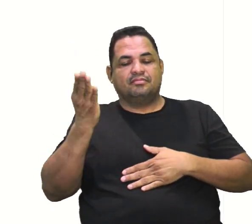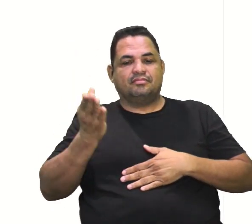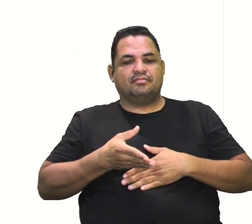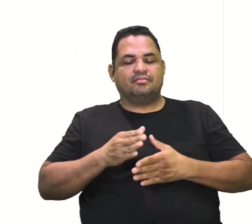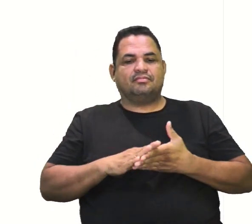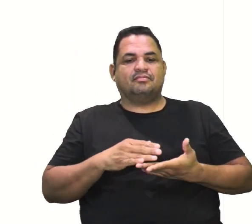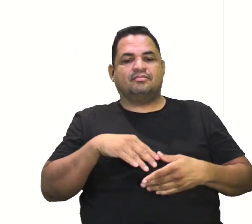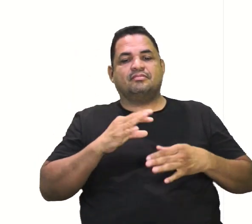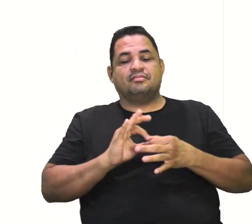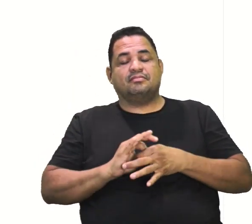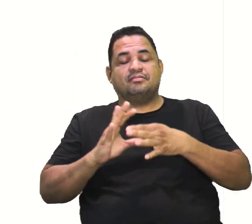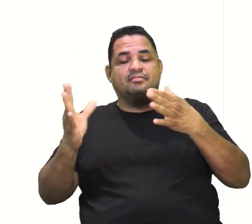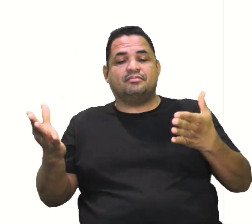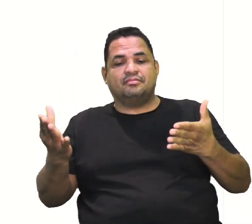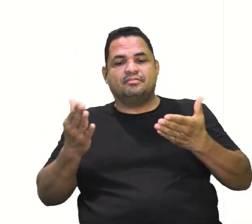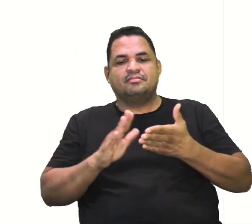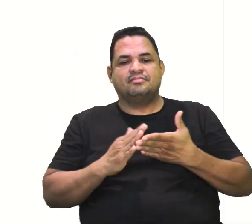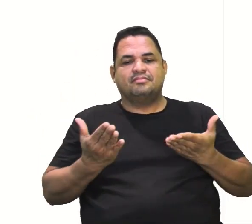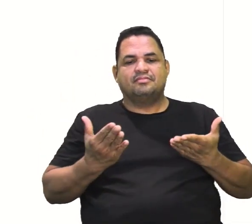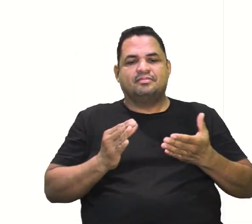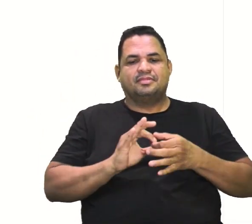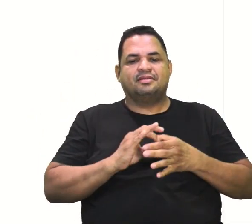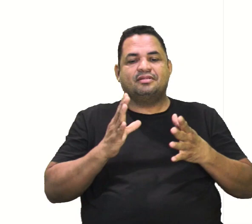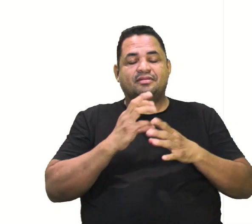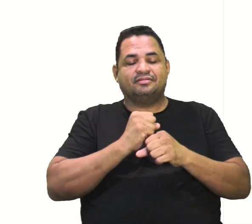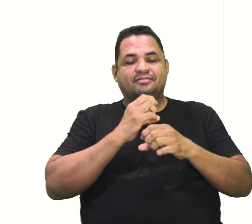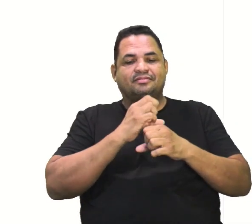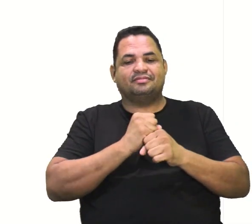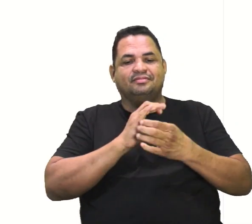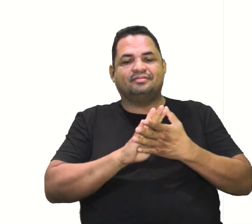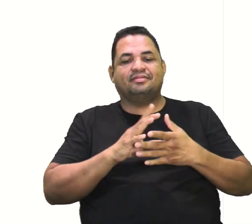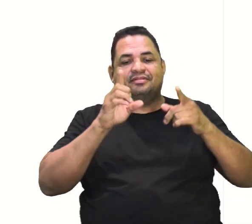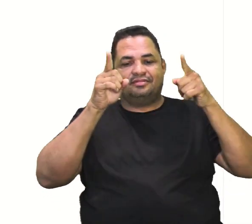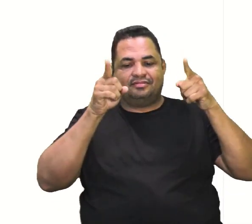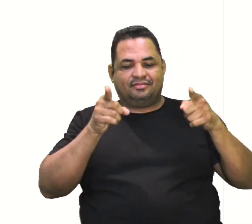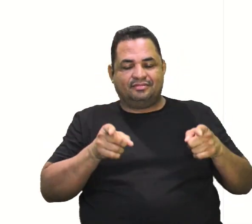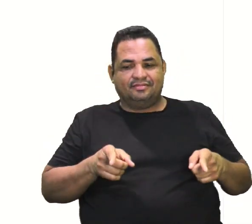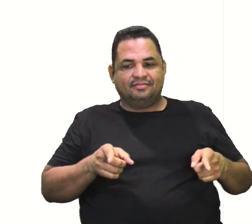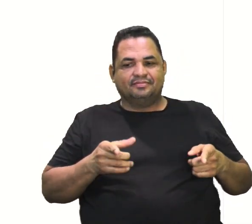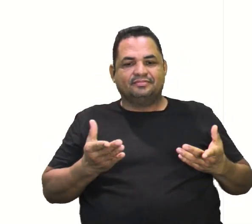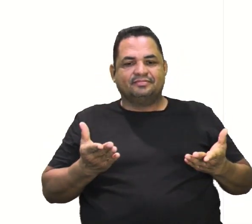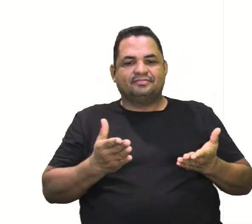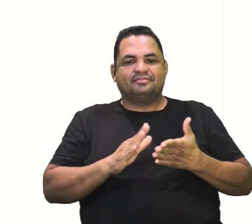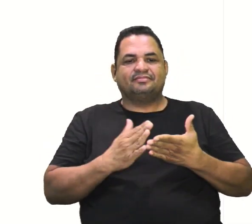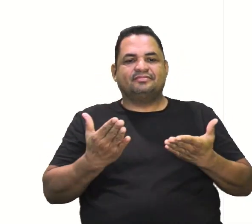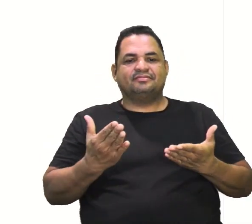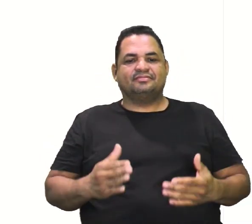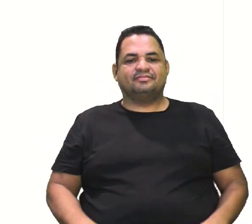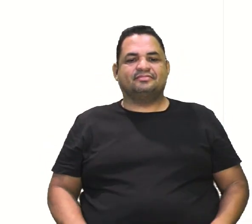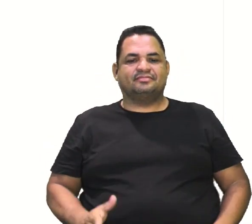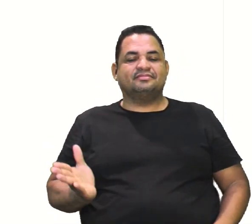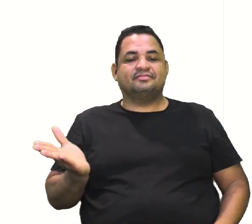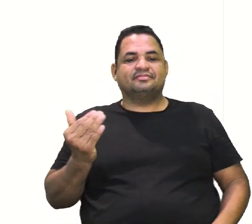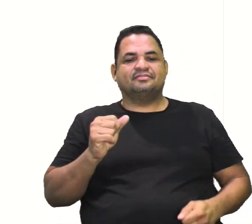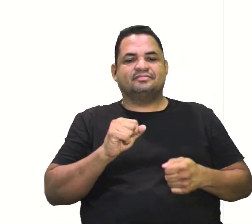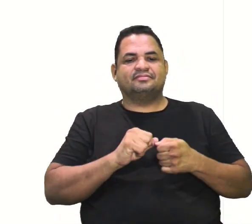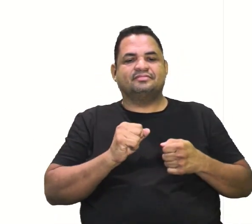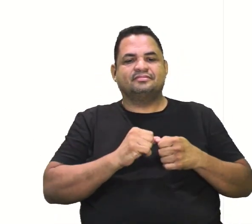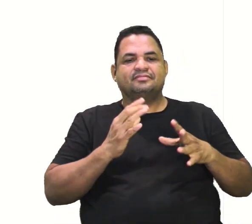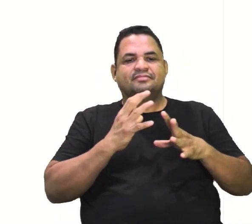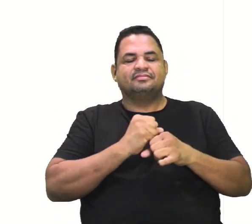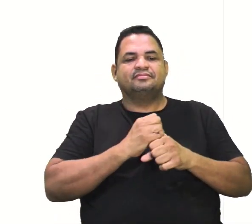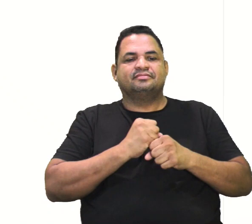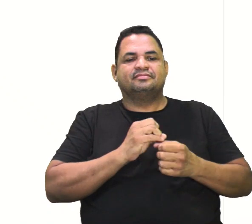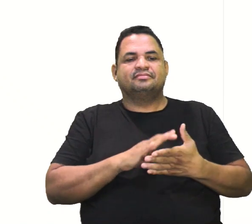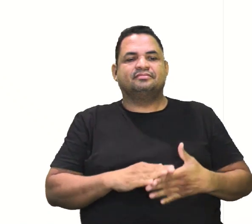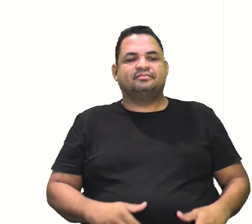lá fora. Deixa eu calcular o determinante. Vamos lá? Vamos fazer o cálculo agora?